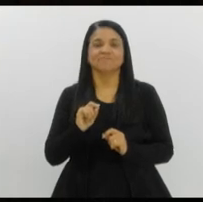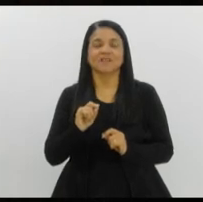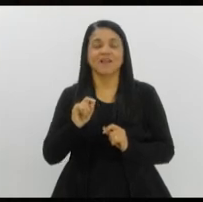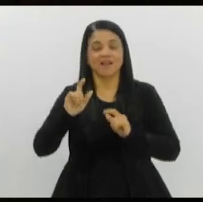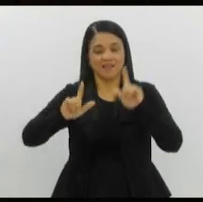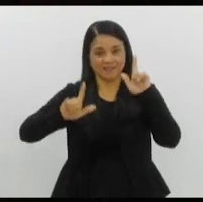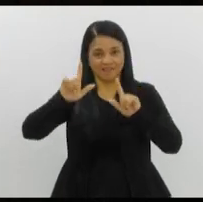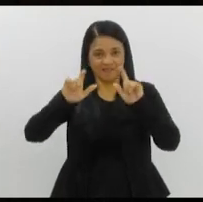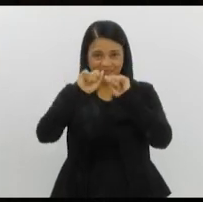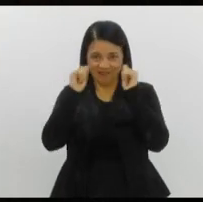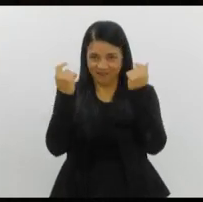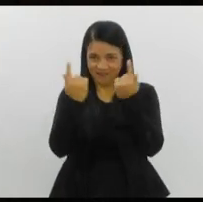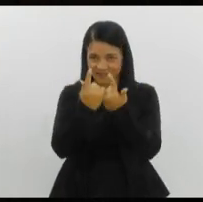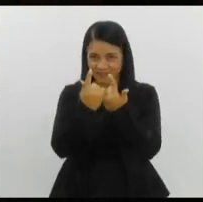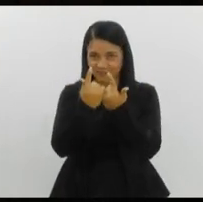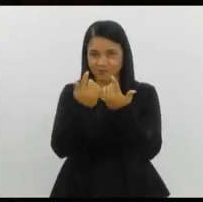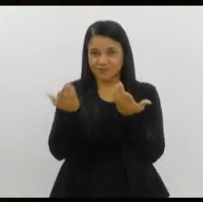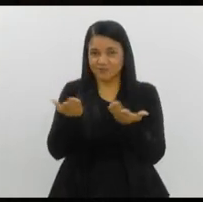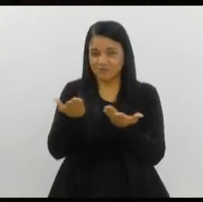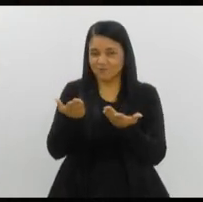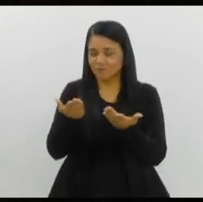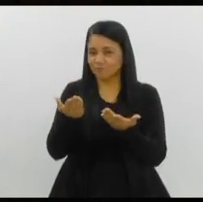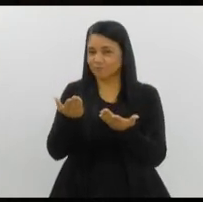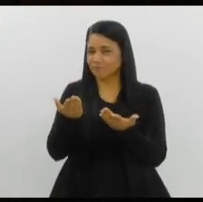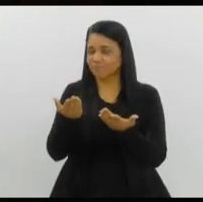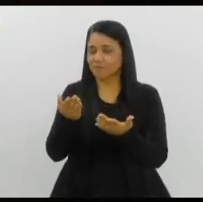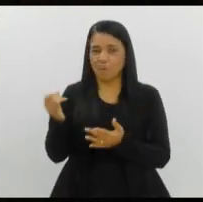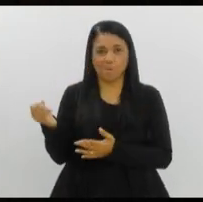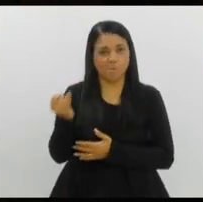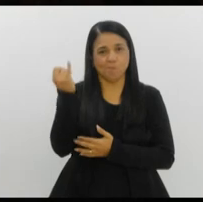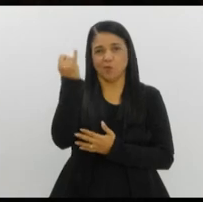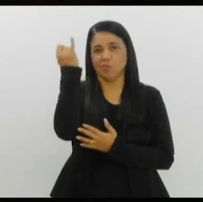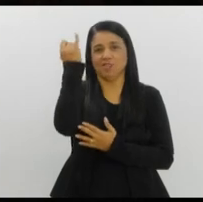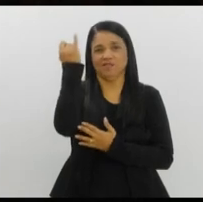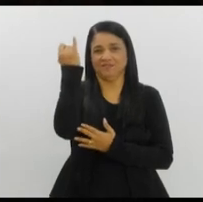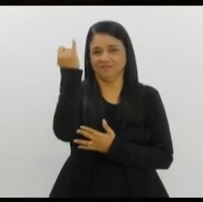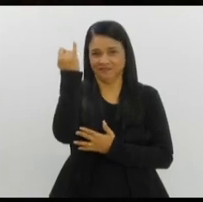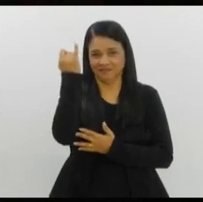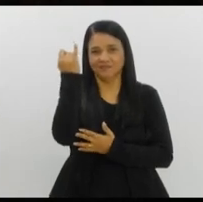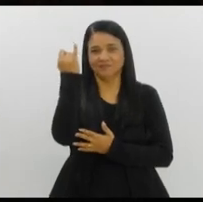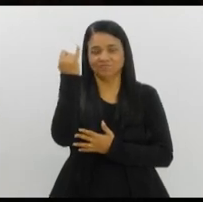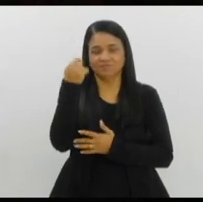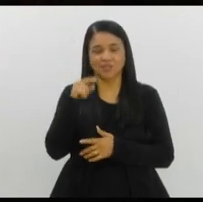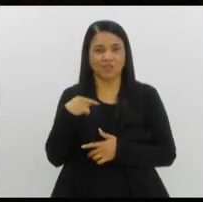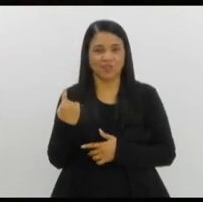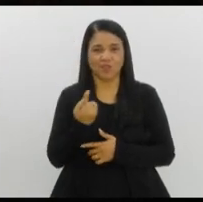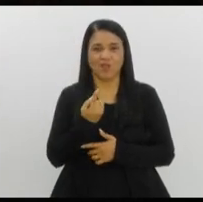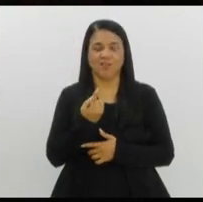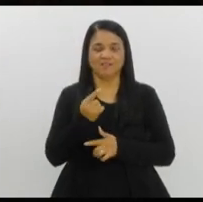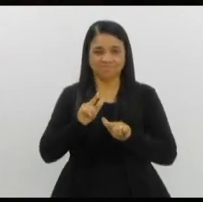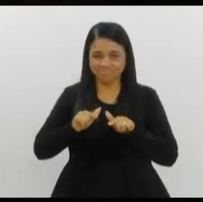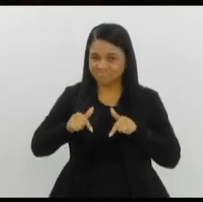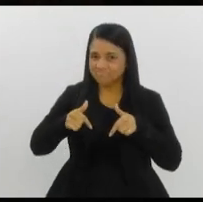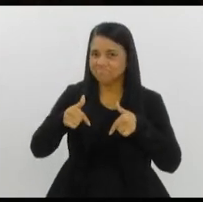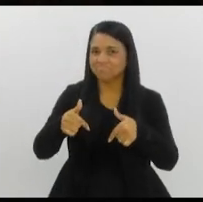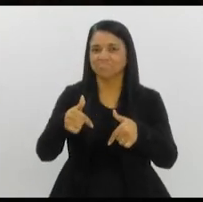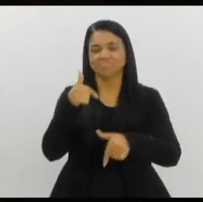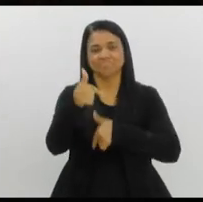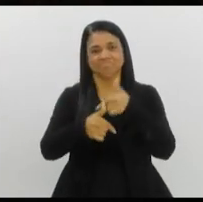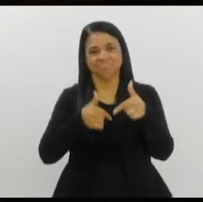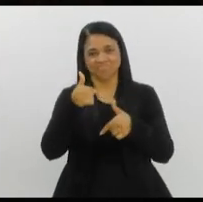TV Alerge, que hoje é um instrumento inevitável para que nós possamos exercer as nossas funções, para que